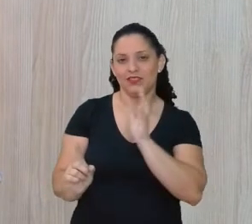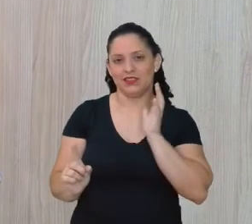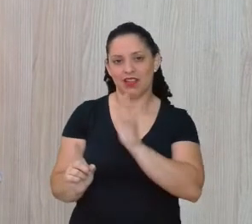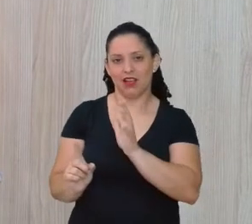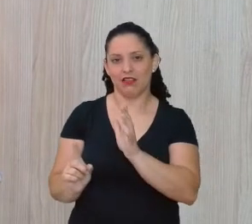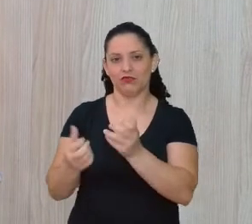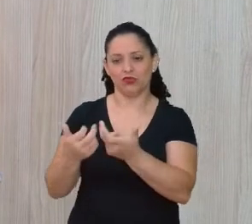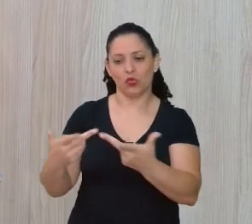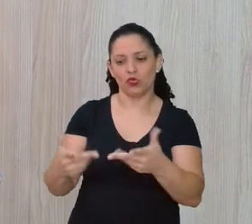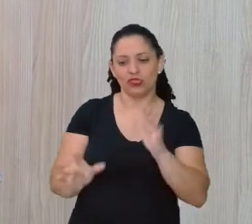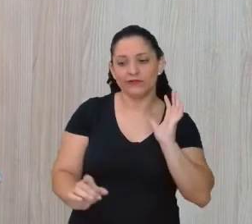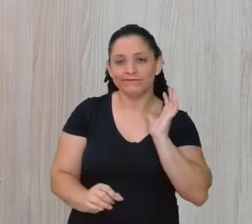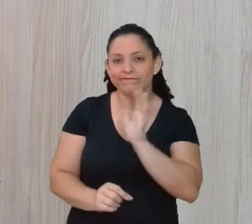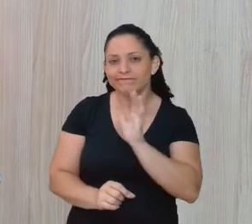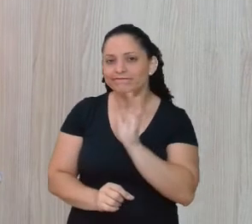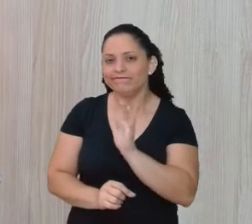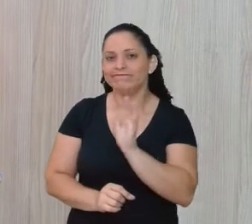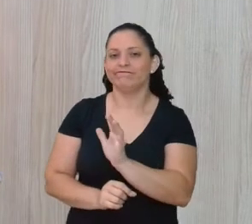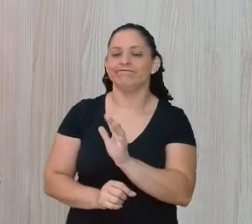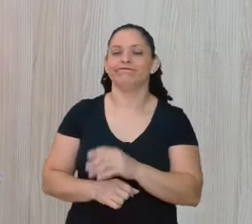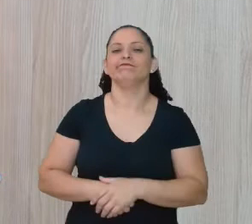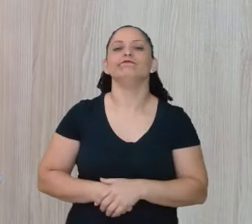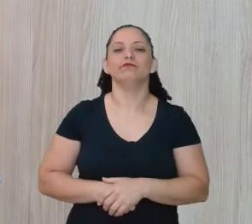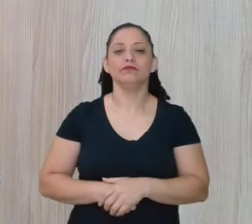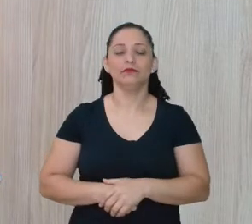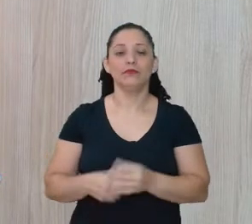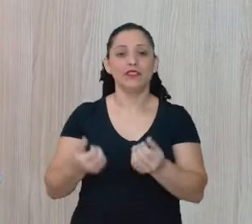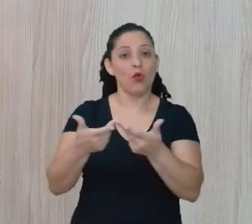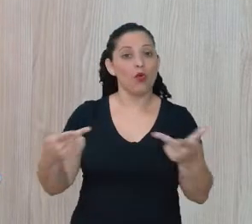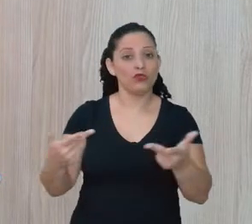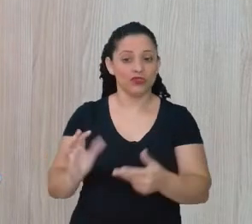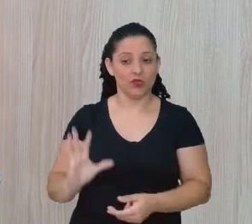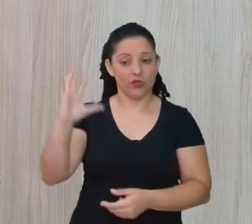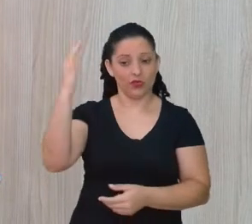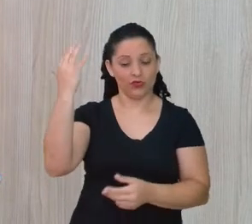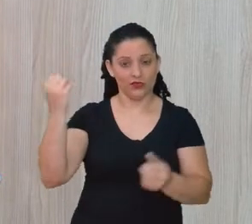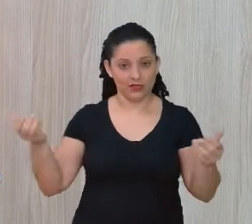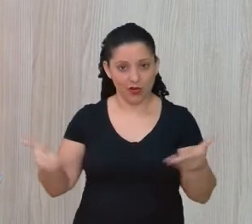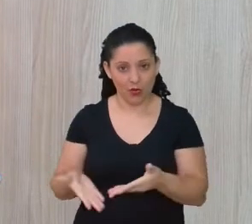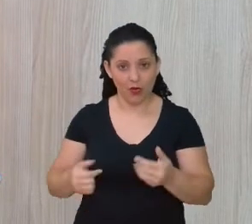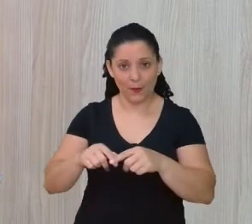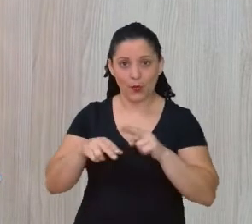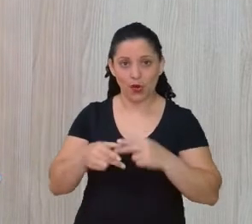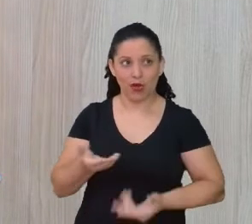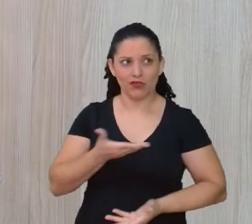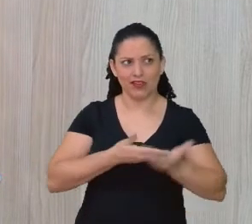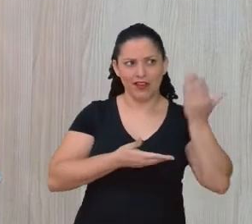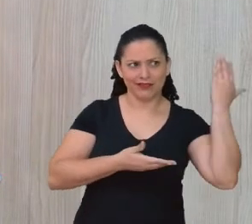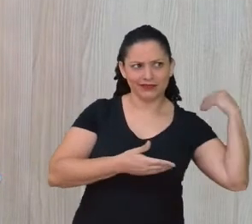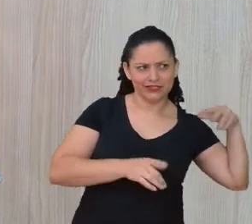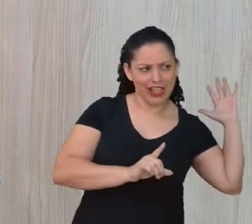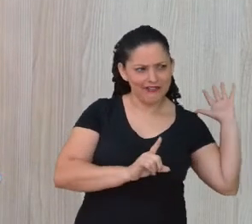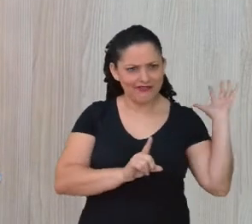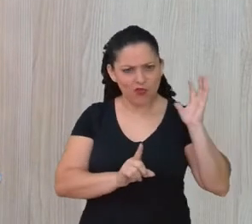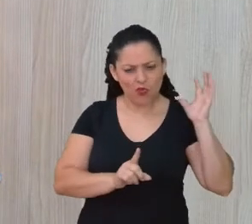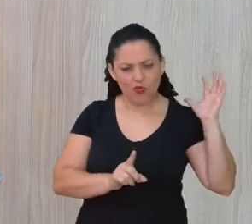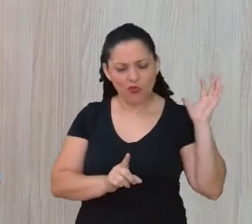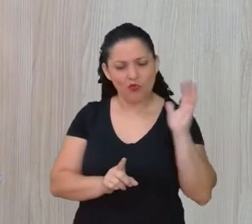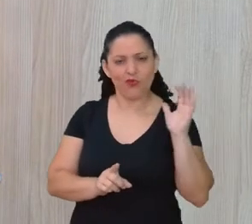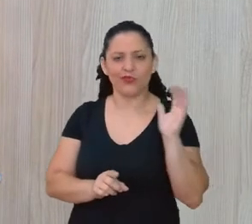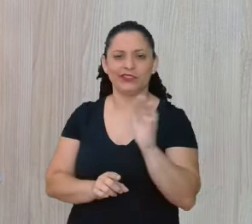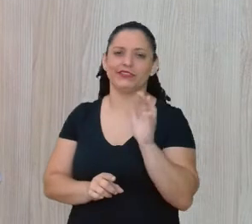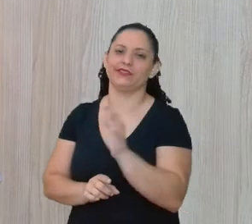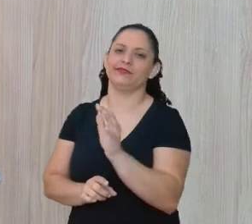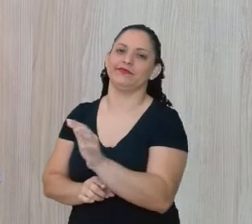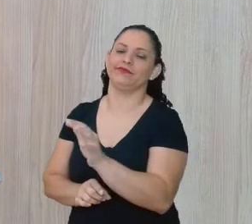nossas ações, exatamente. A grande maioria que ocorre agora é a partir das nossas ações. A gente sabe o quanto